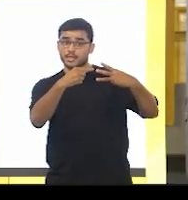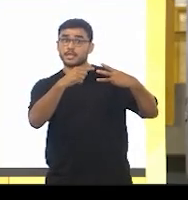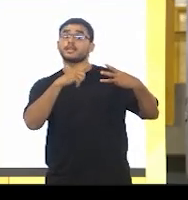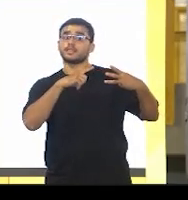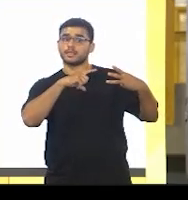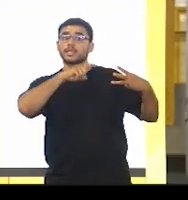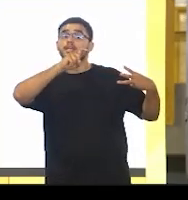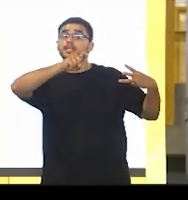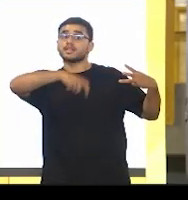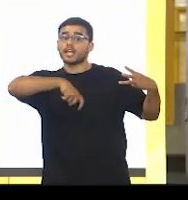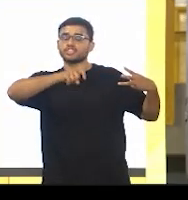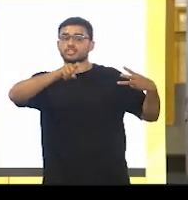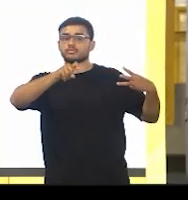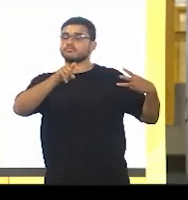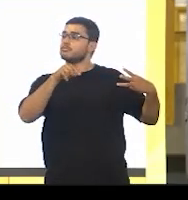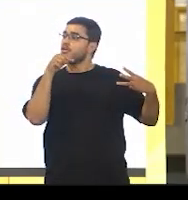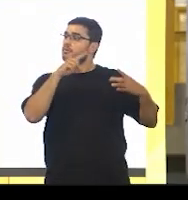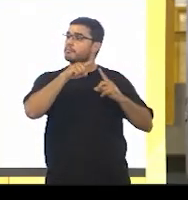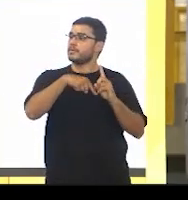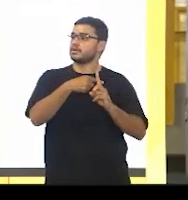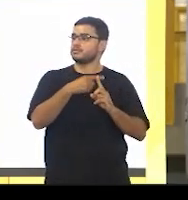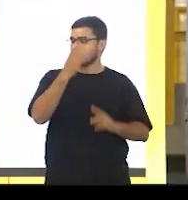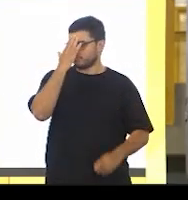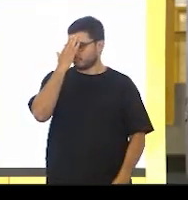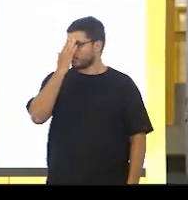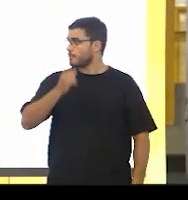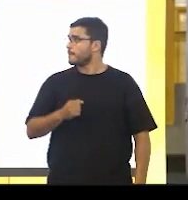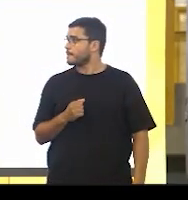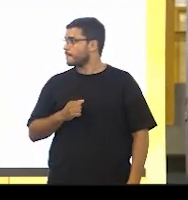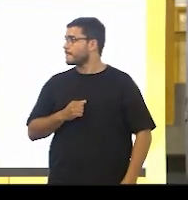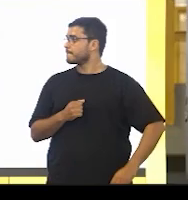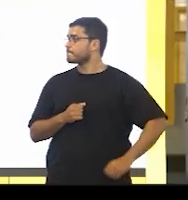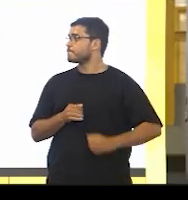uma união aduaneira.